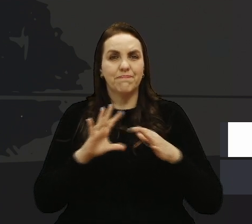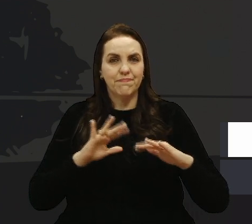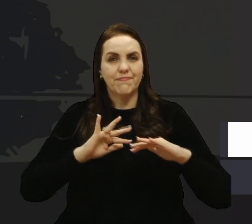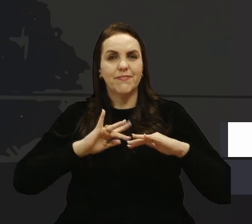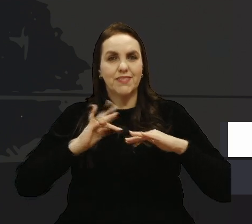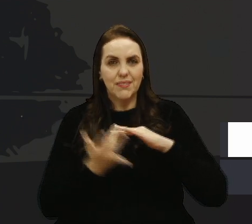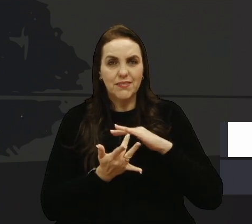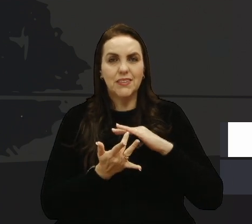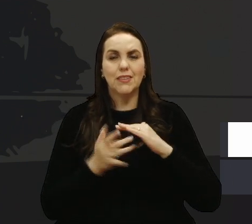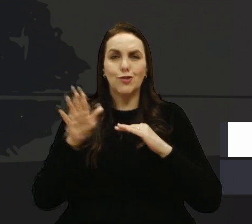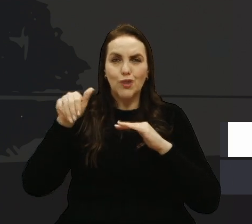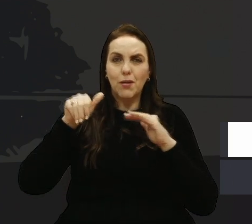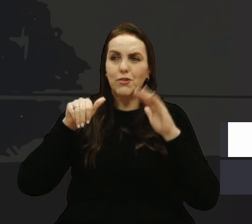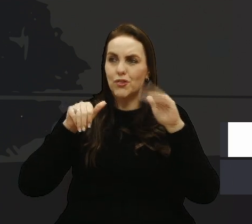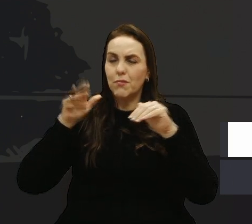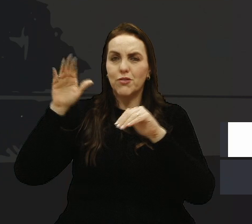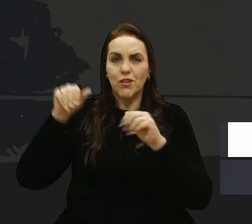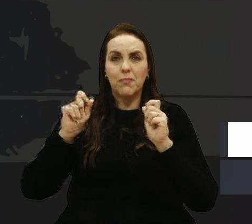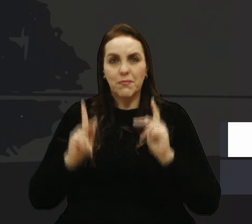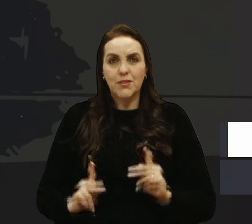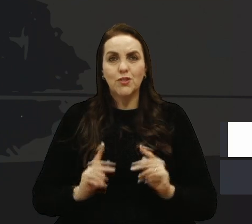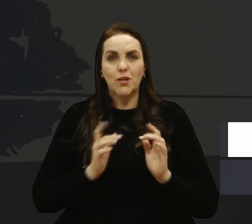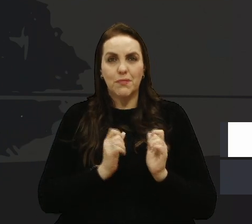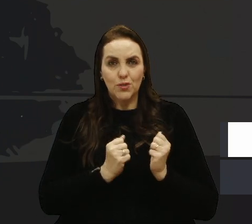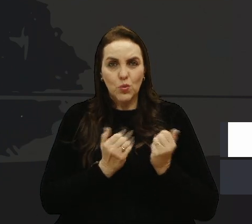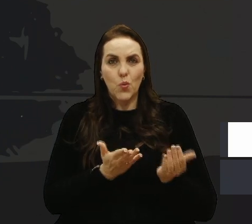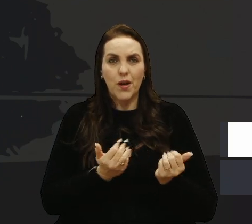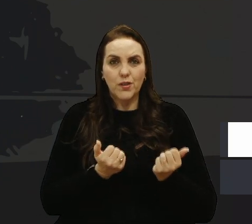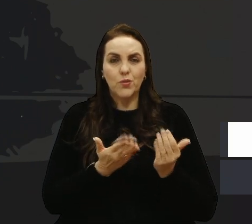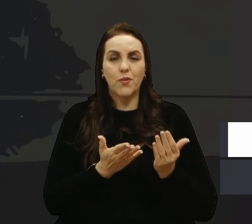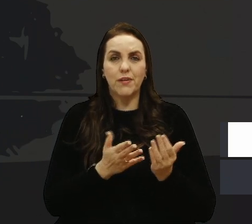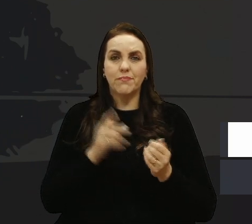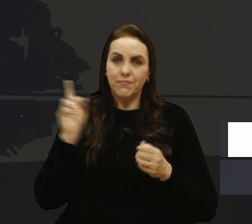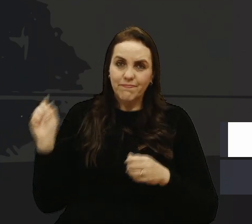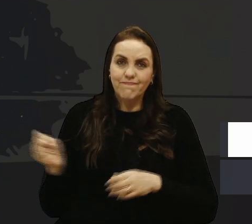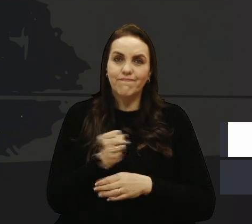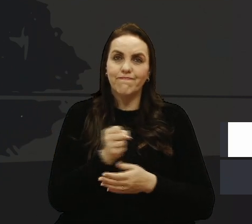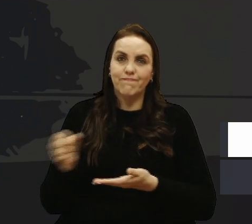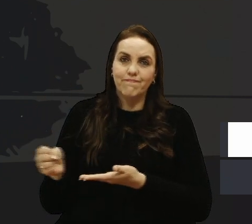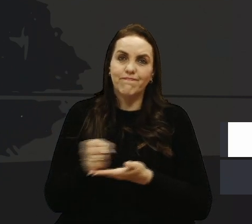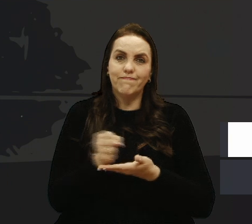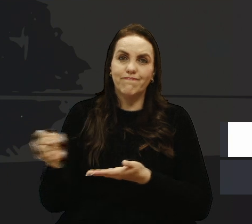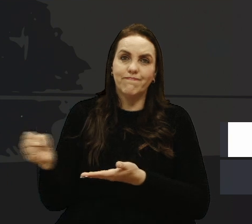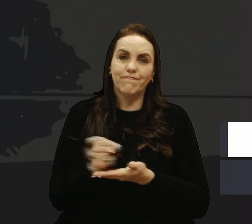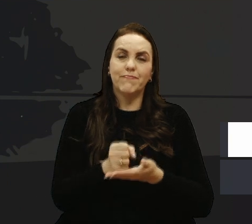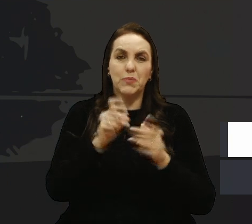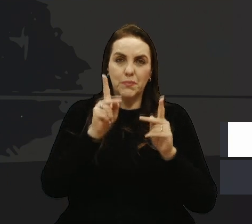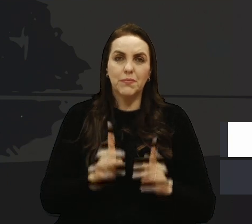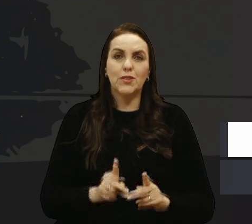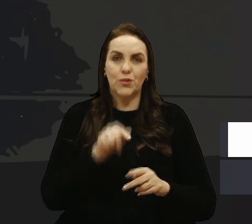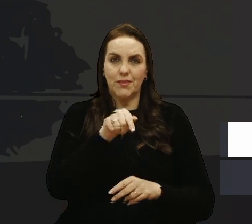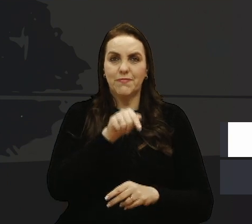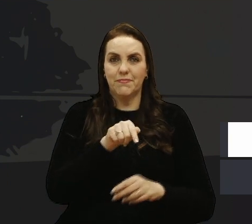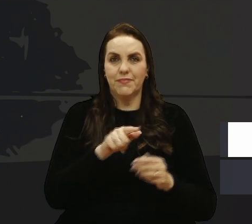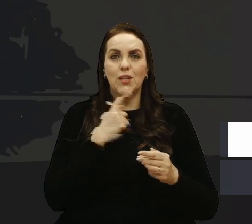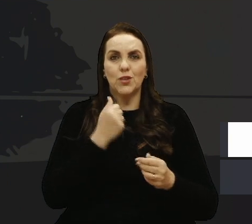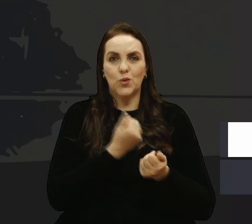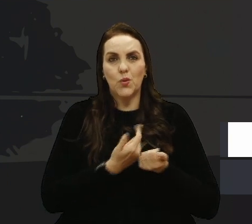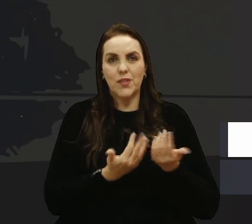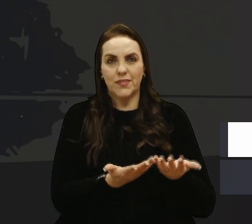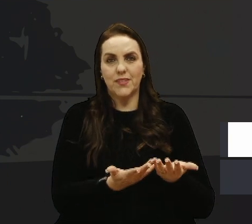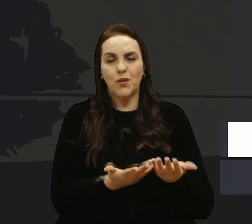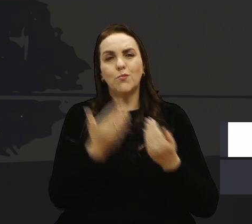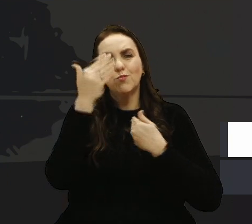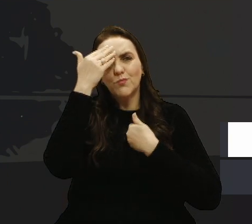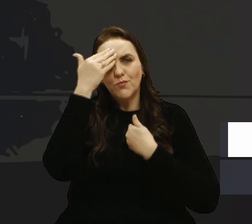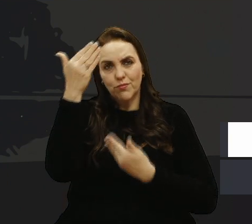sociais para chamar os doadores, para trazer as pessoas para o Hemocentro. Nós precisamos de vocês. Muito obrigado. Eu gostaria